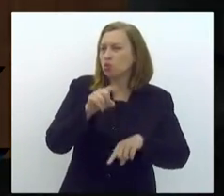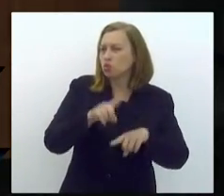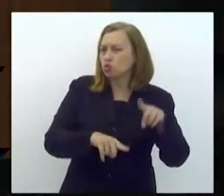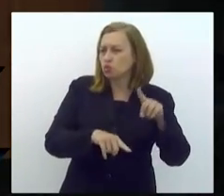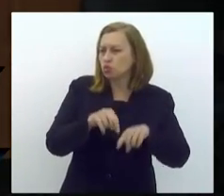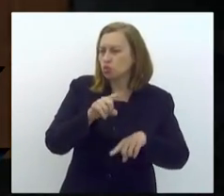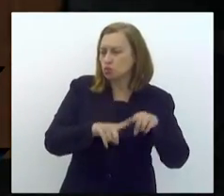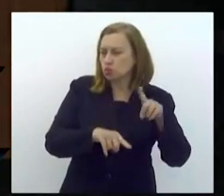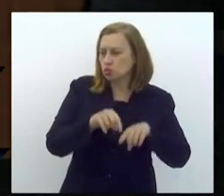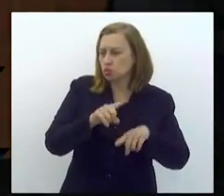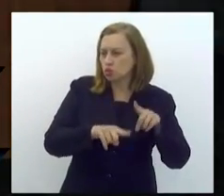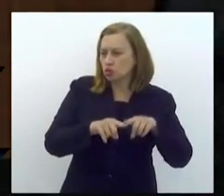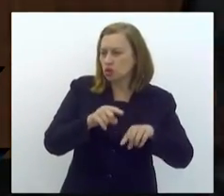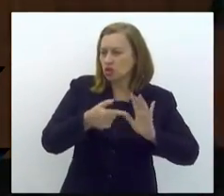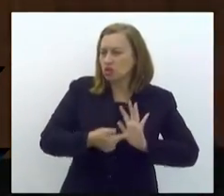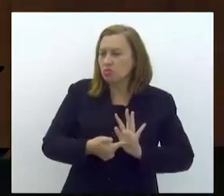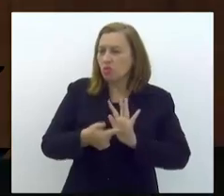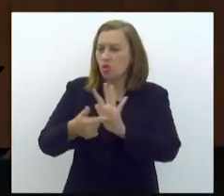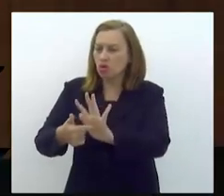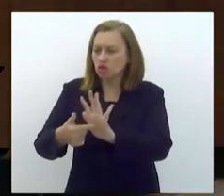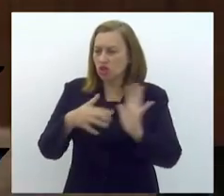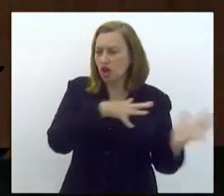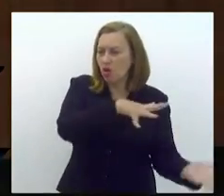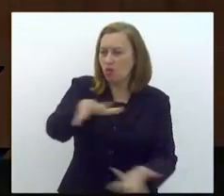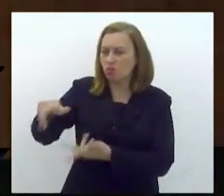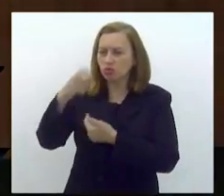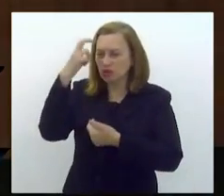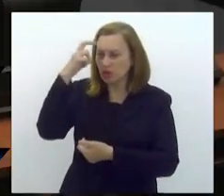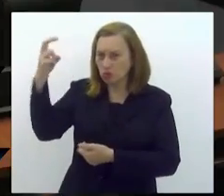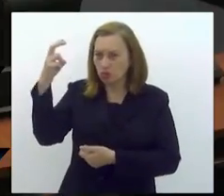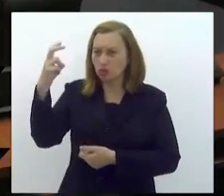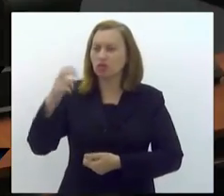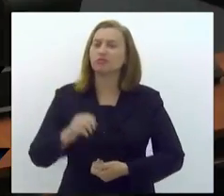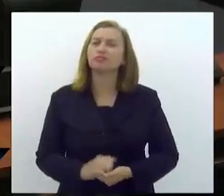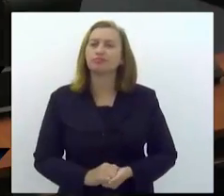cultura popular do nosso estado muito obrigado presidente